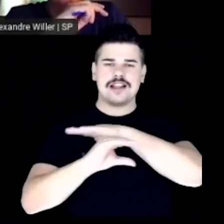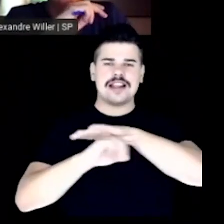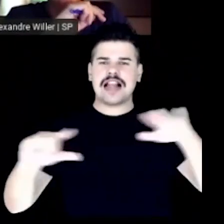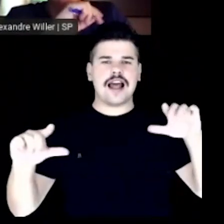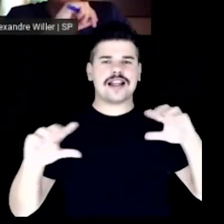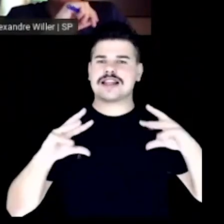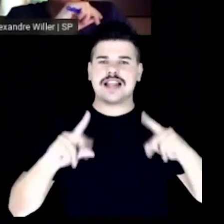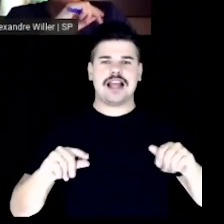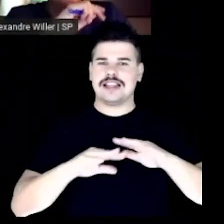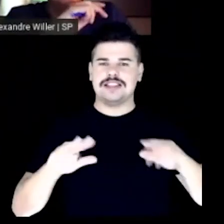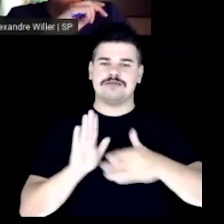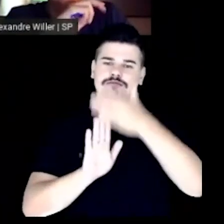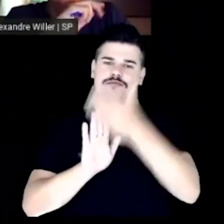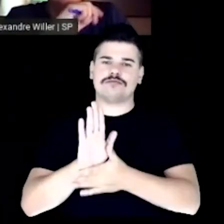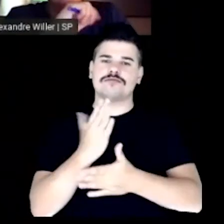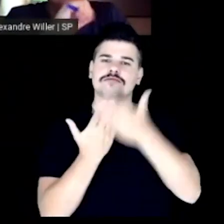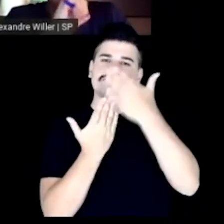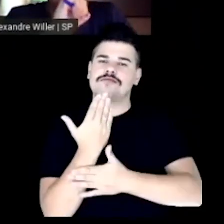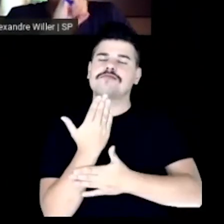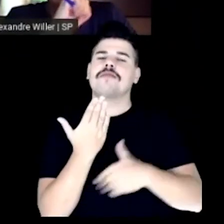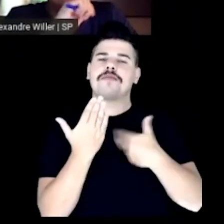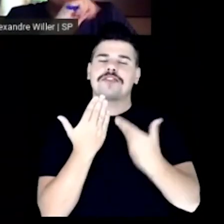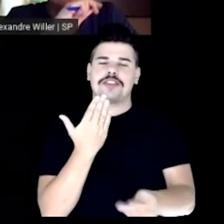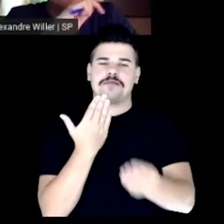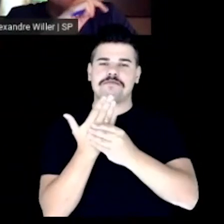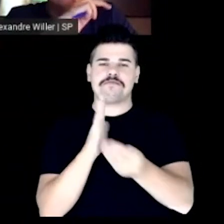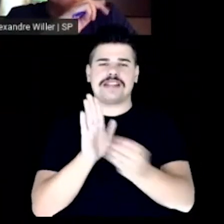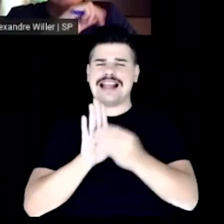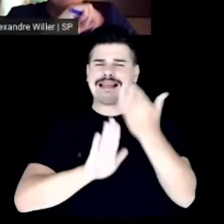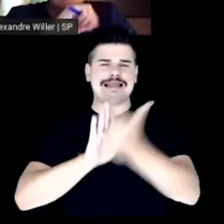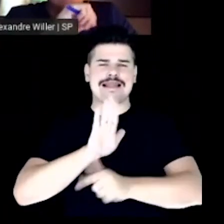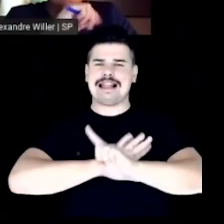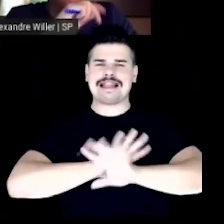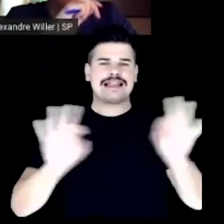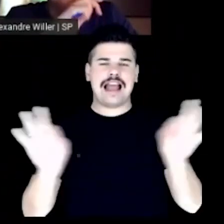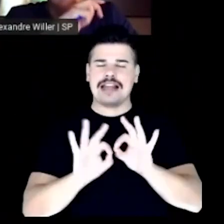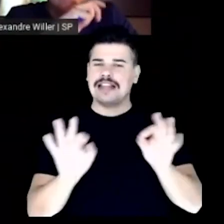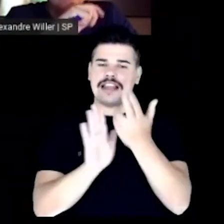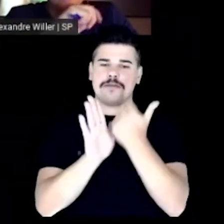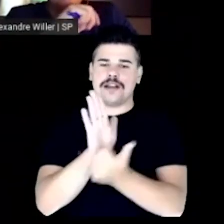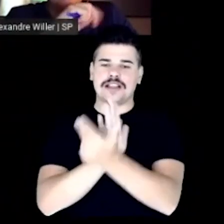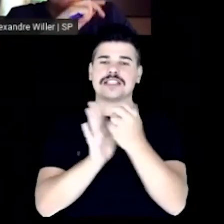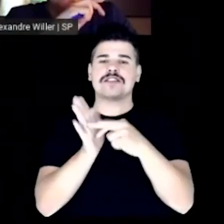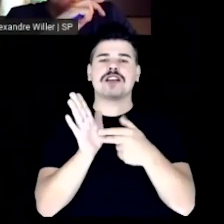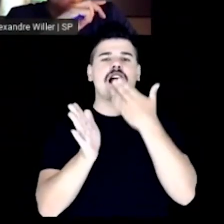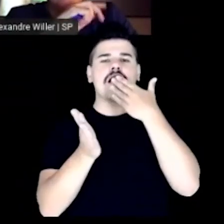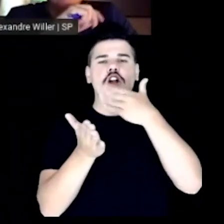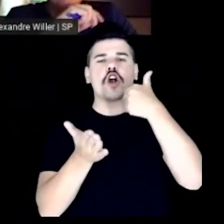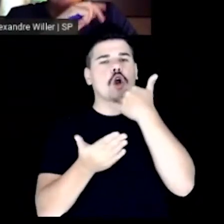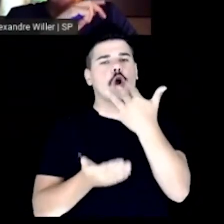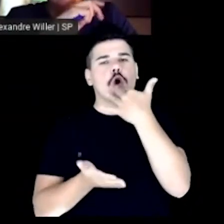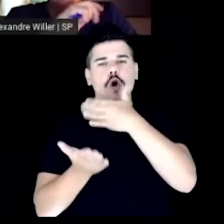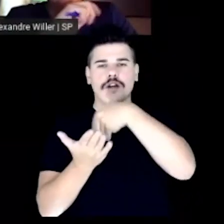tivesse nada, absolutamente nada escrito, fosse apenas a capa e com a ilustração da capa, que é